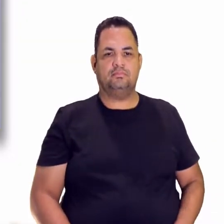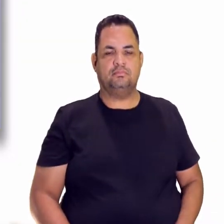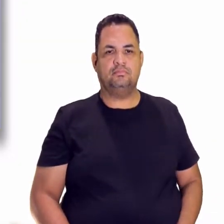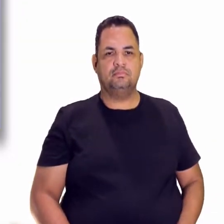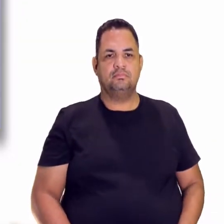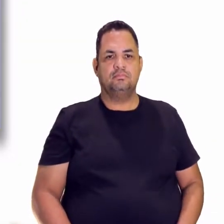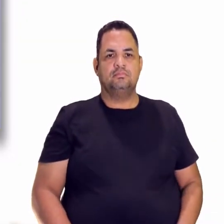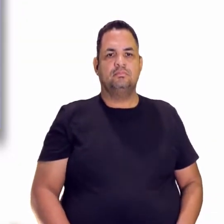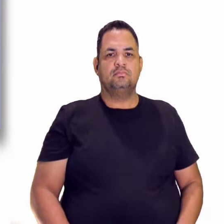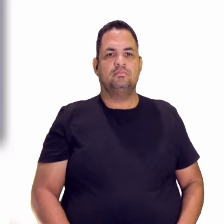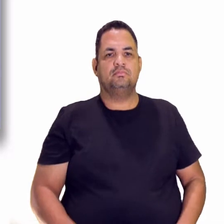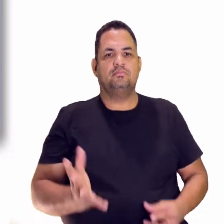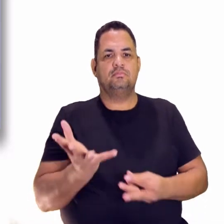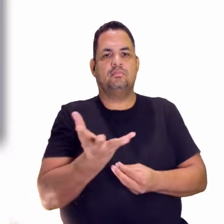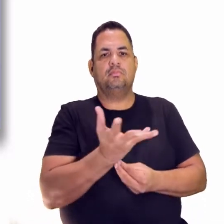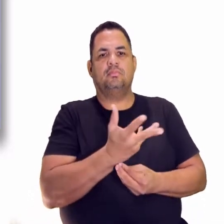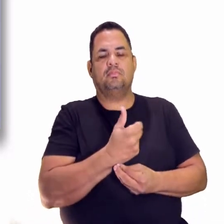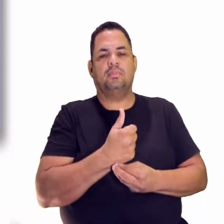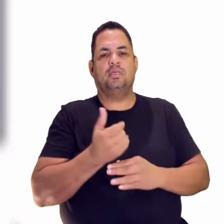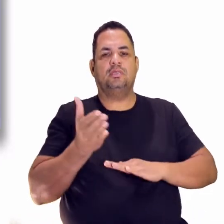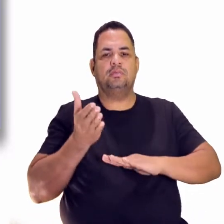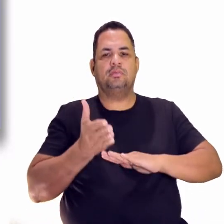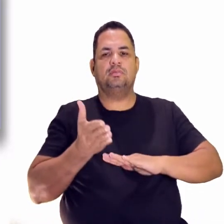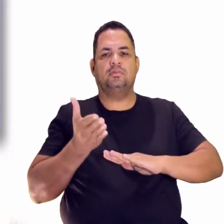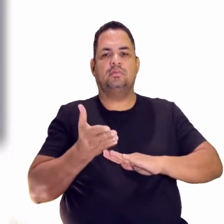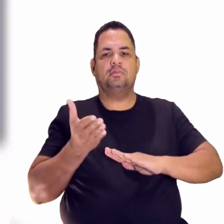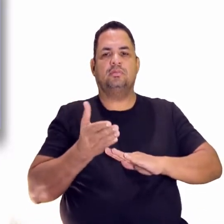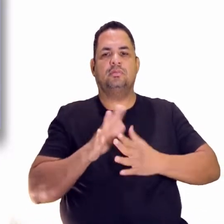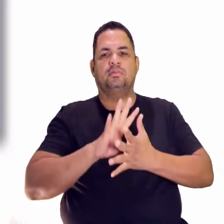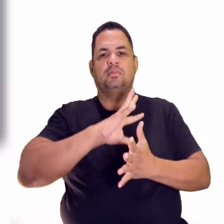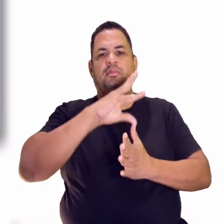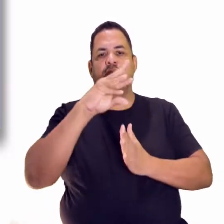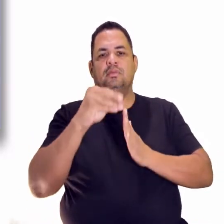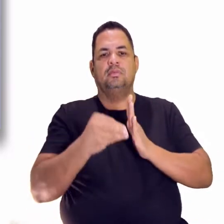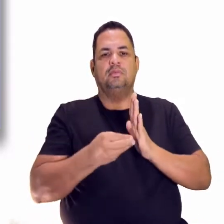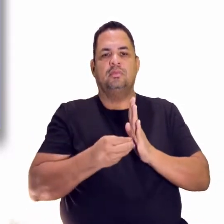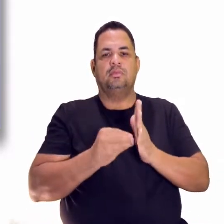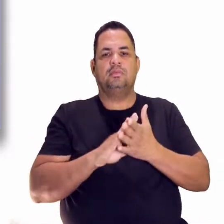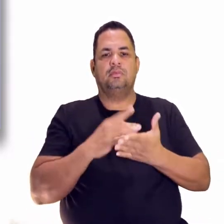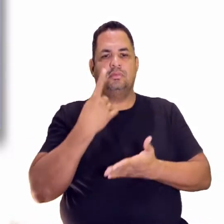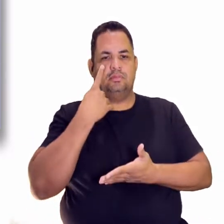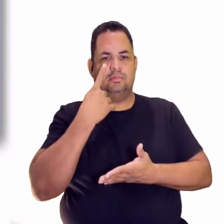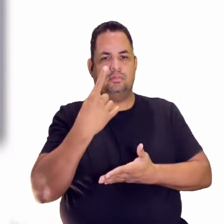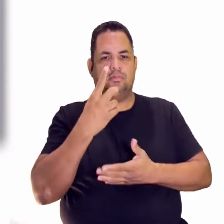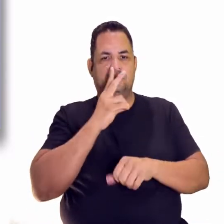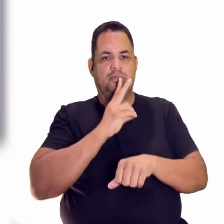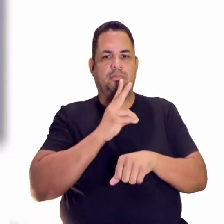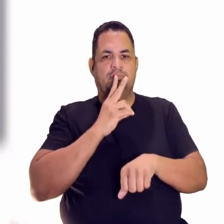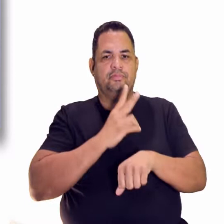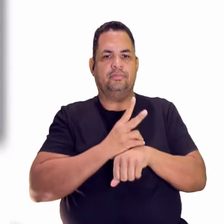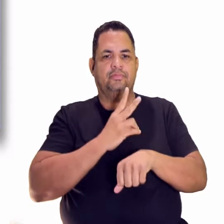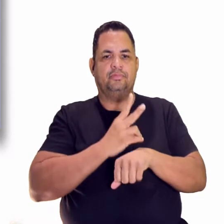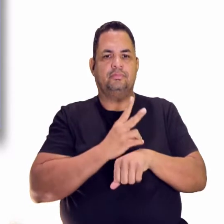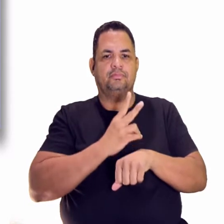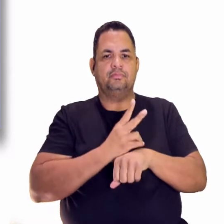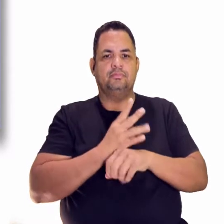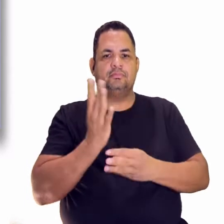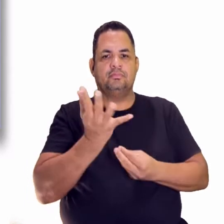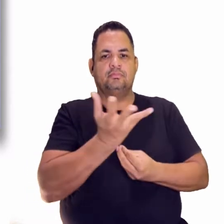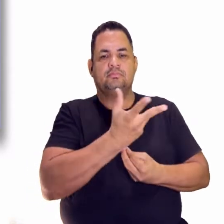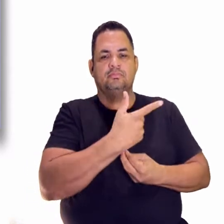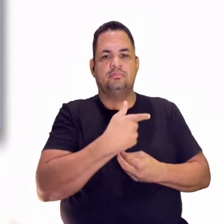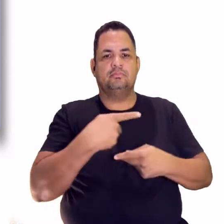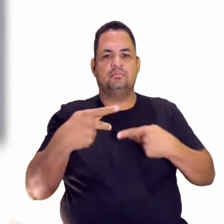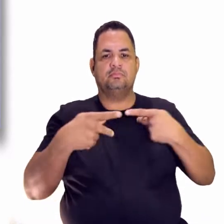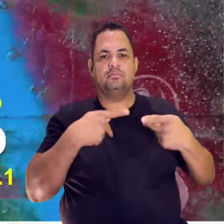Bom, então, arte contemporânea na Amazônia, vamos ver um pouco da videoarte, as